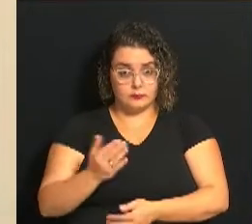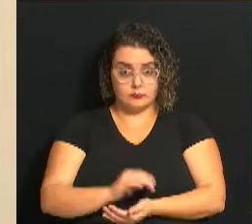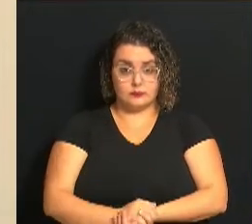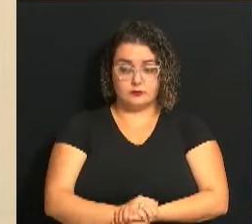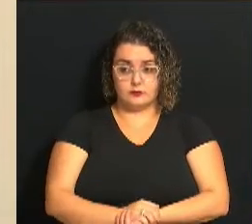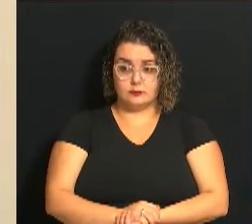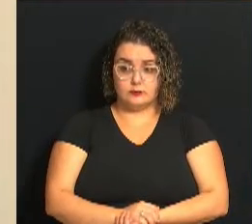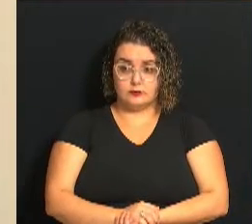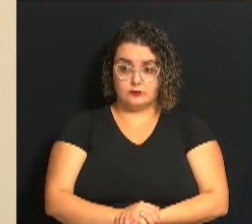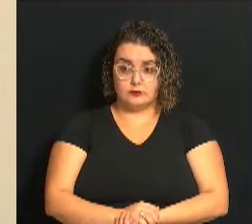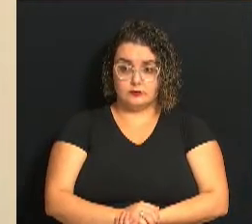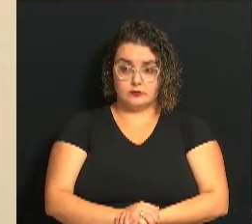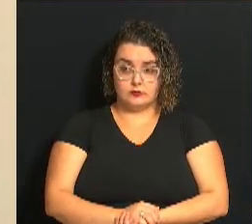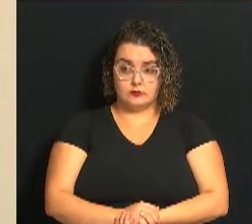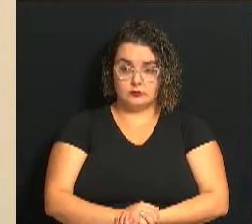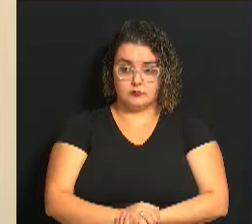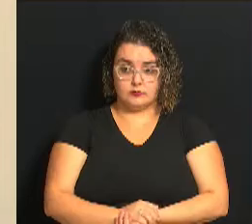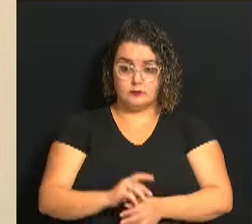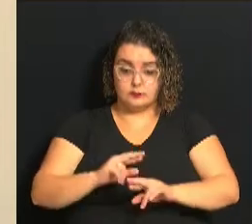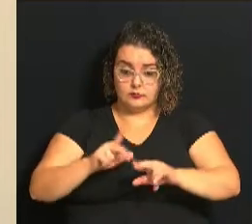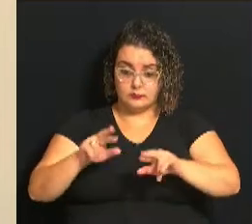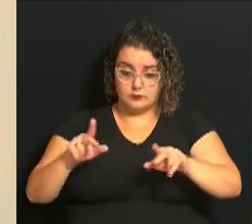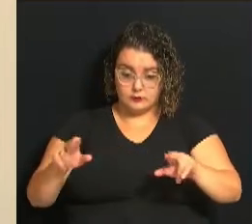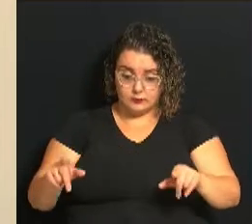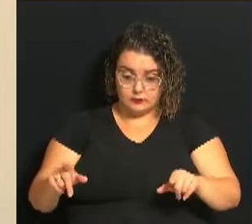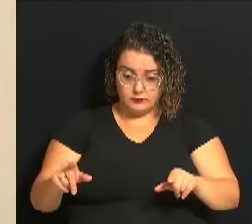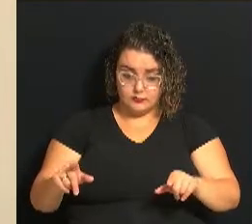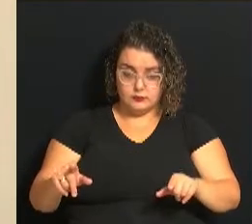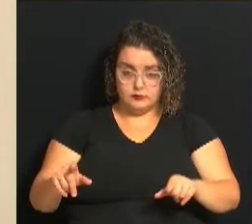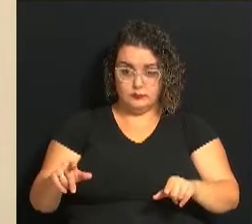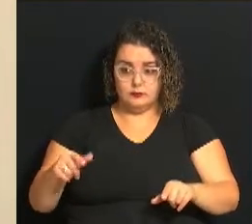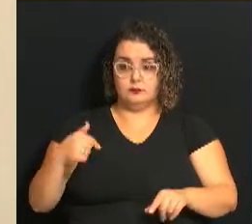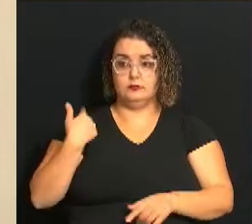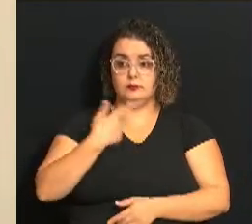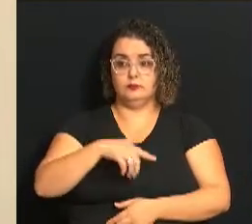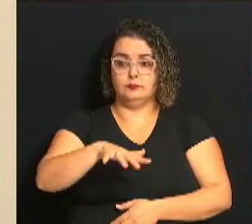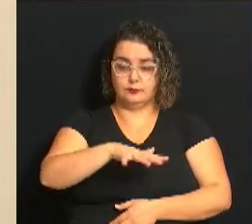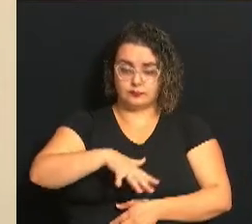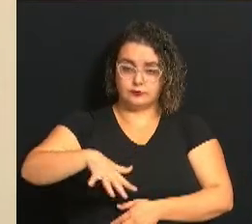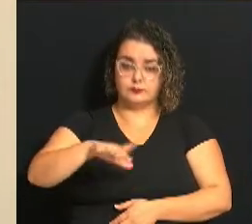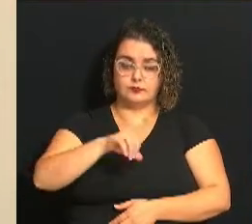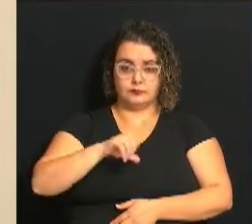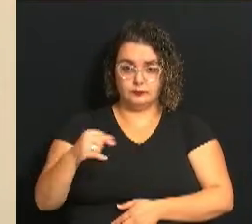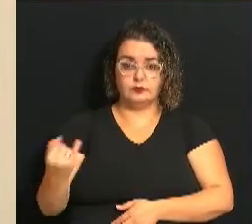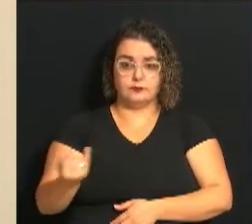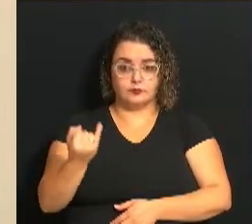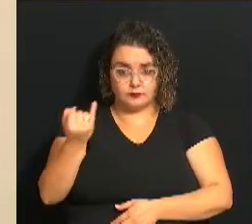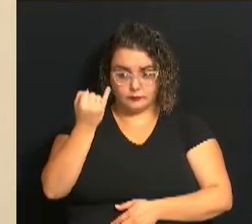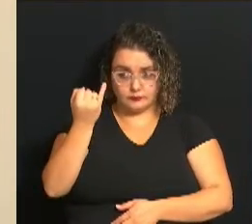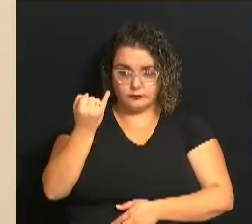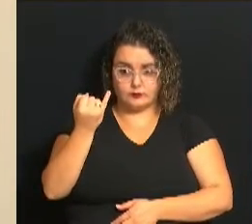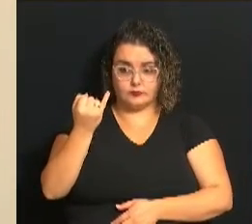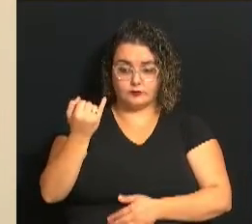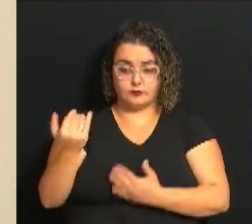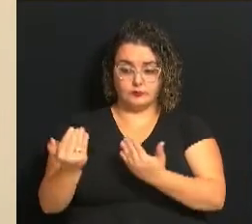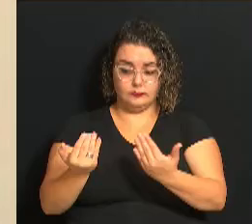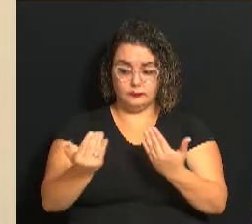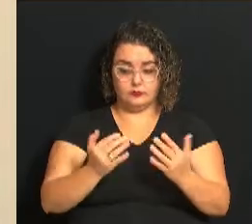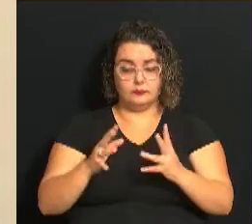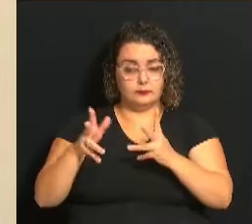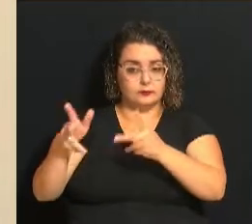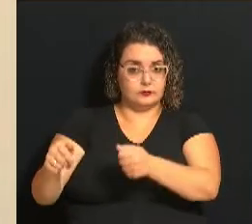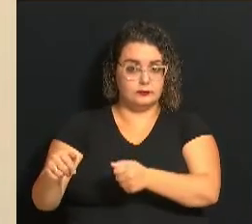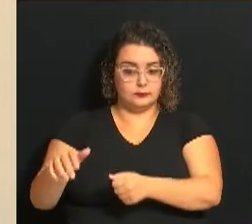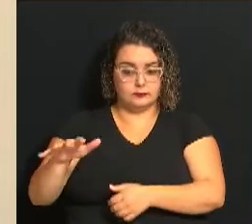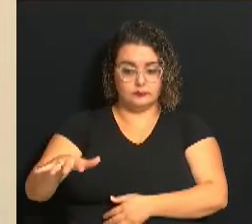porção diferente do nosso território, uma área que tem uma relevância ambiental maior do que o restante da cidade. Para este